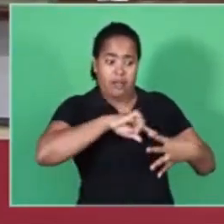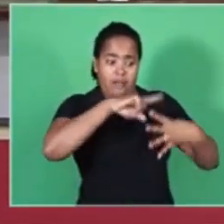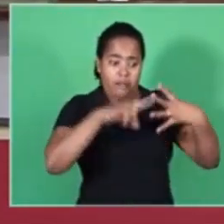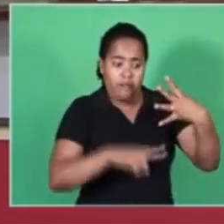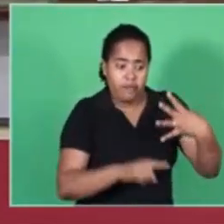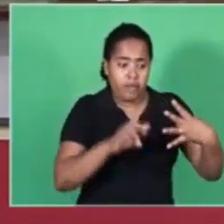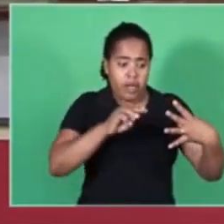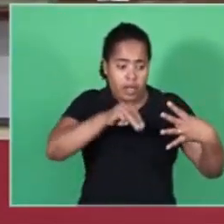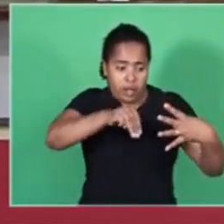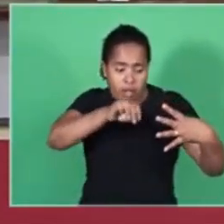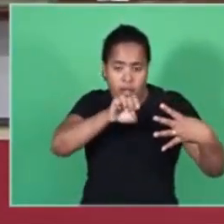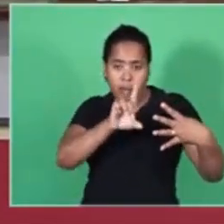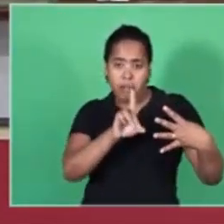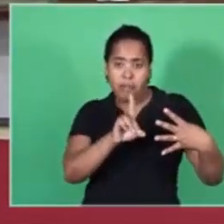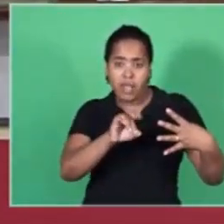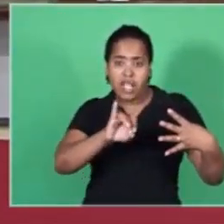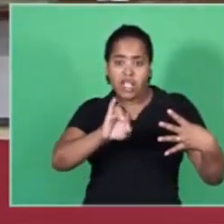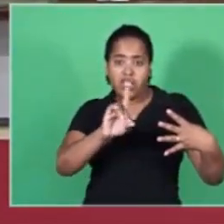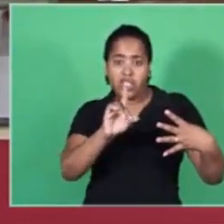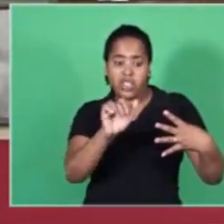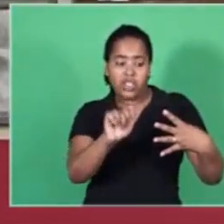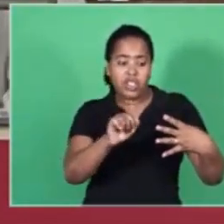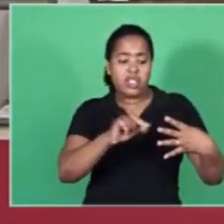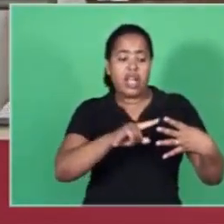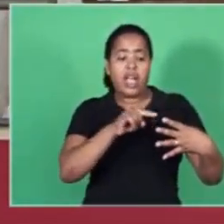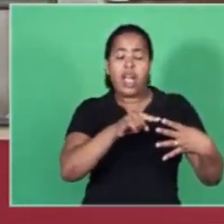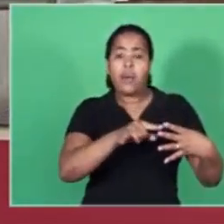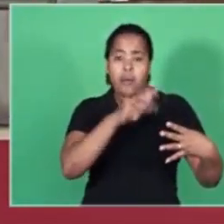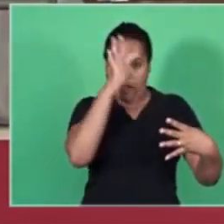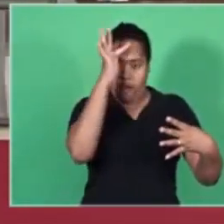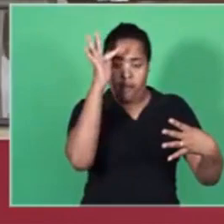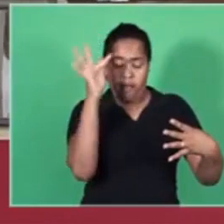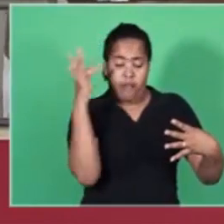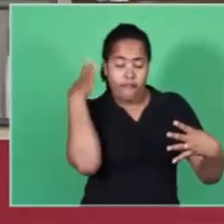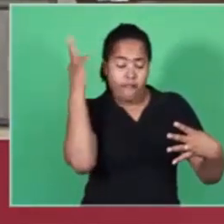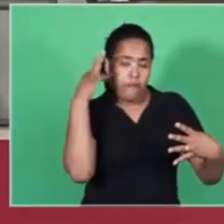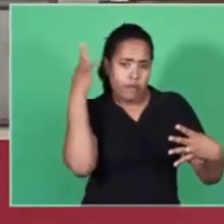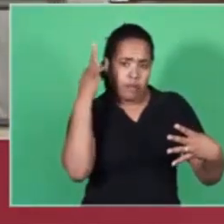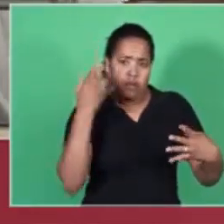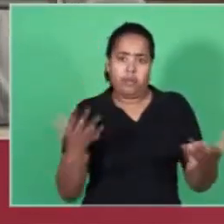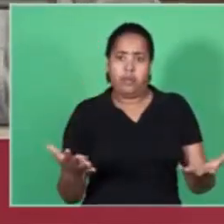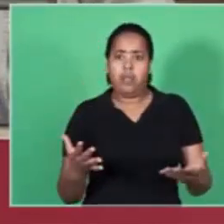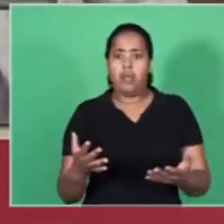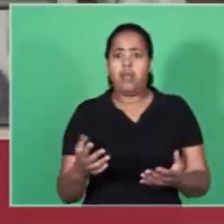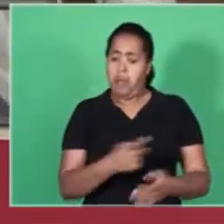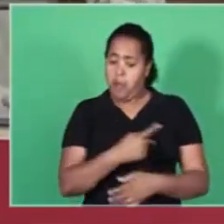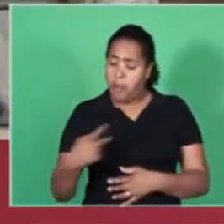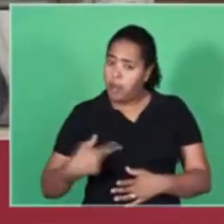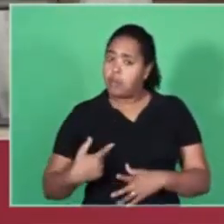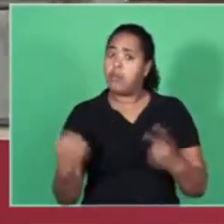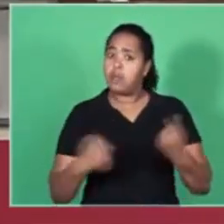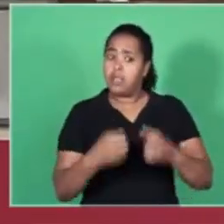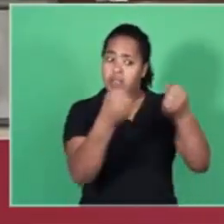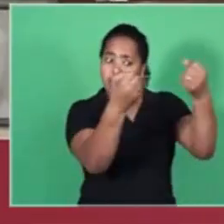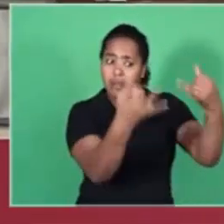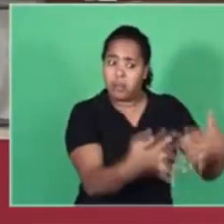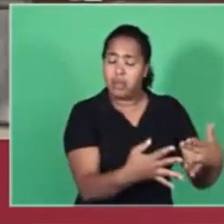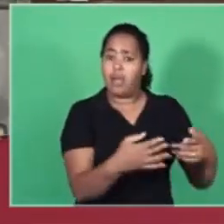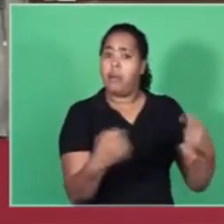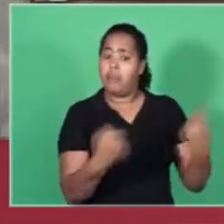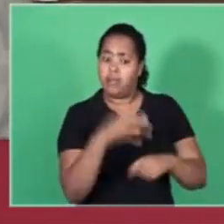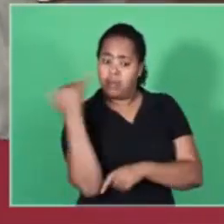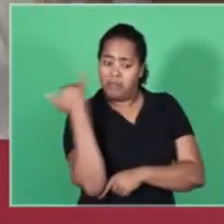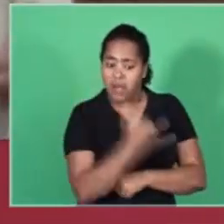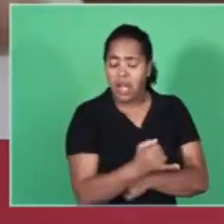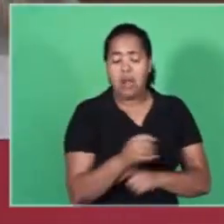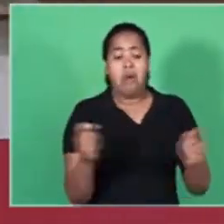aqui é filosofia. Então, o pastor tem que dizer isso. Ele pode não entender de